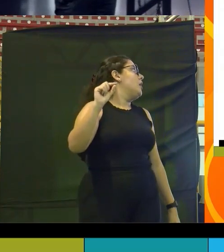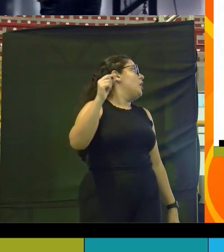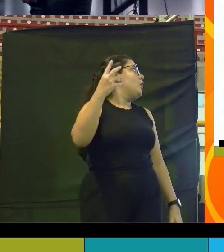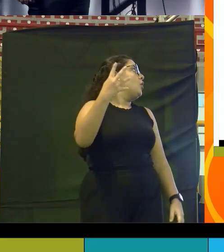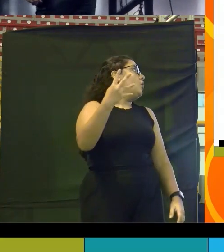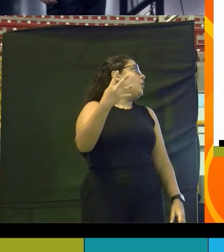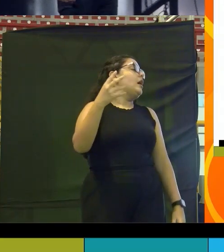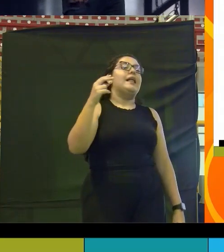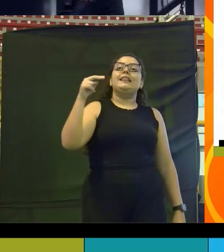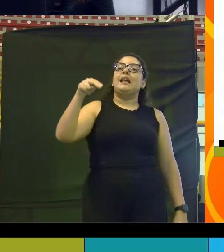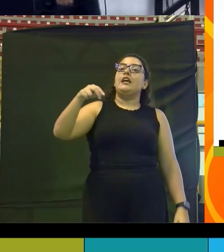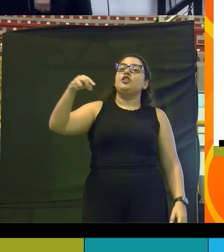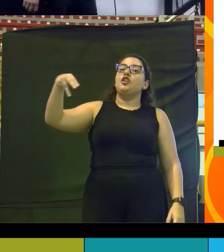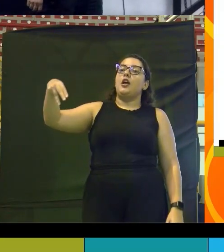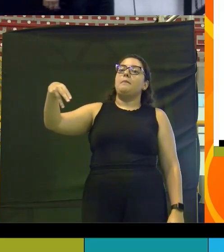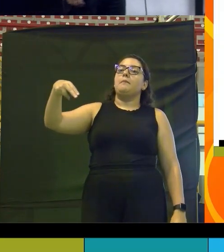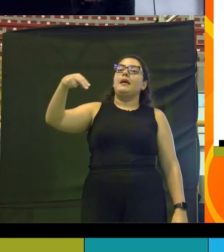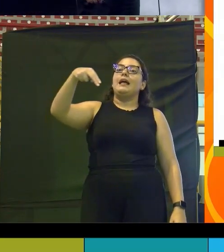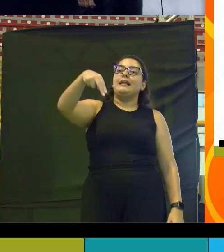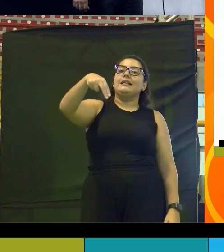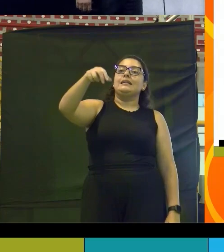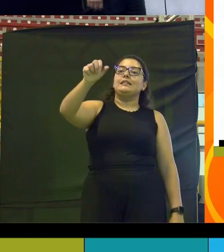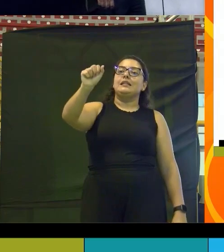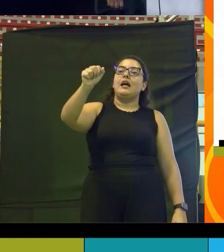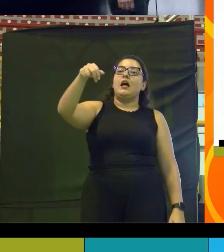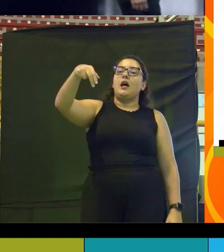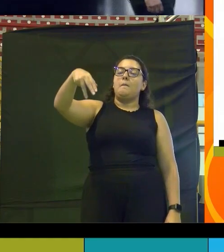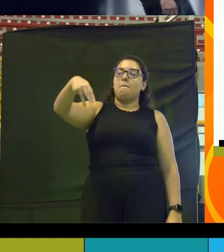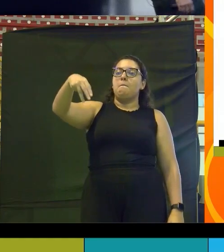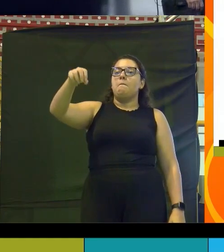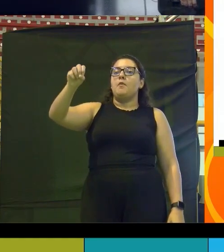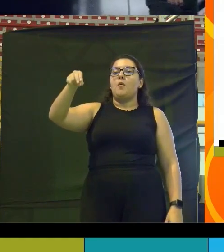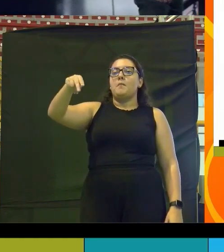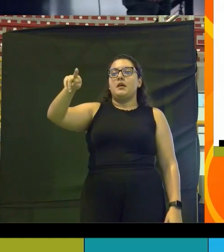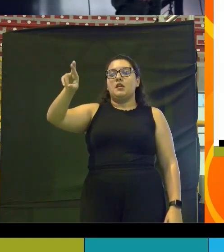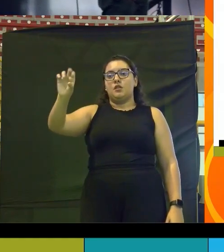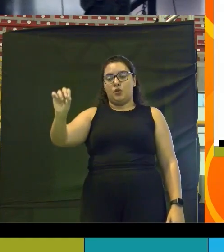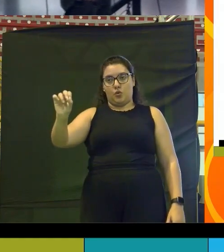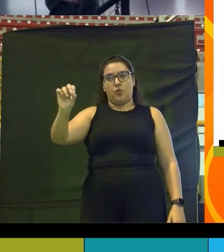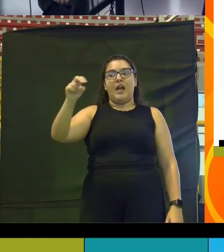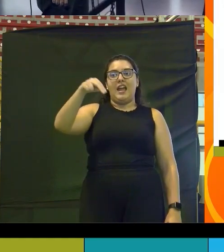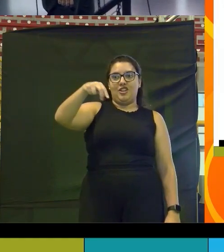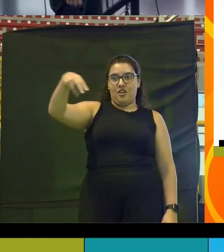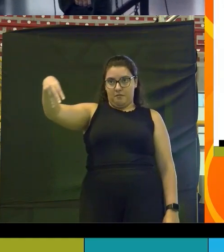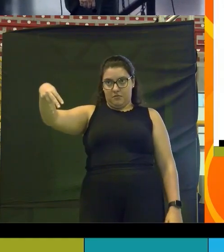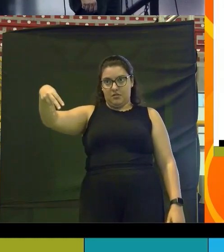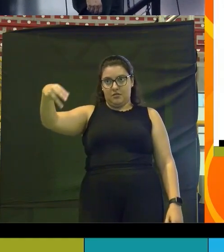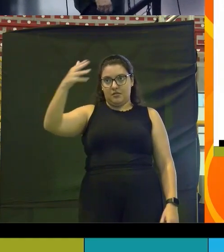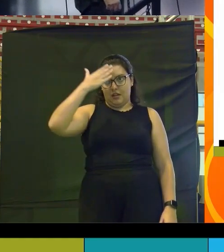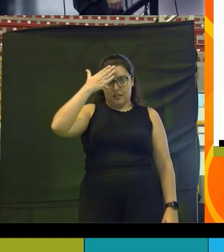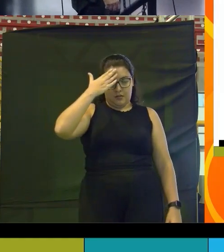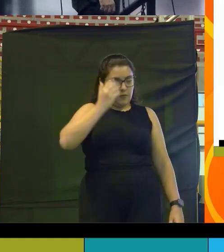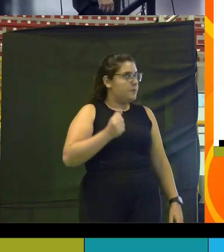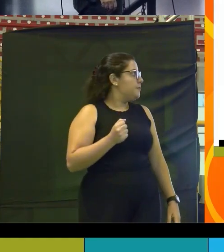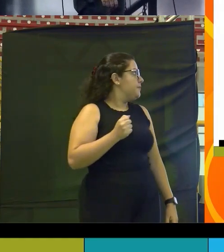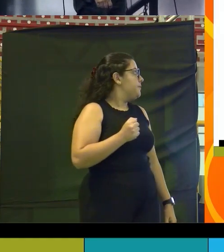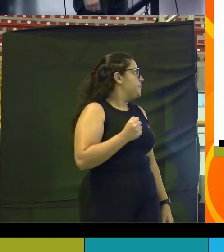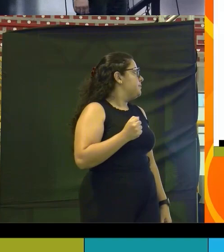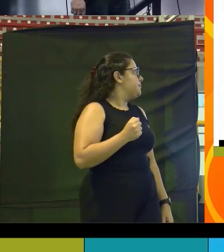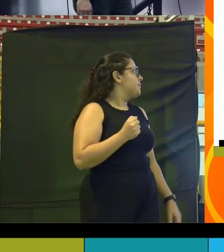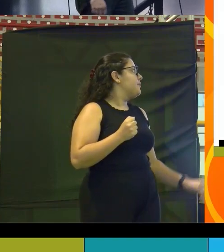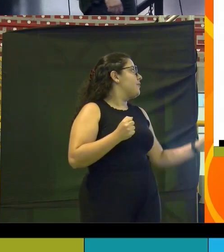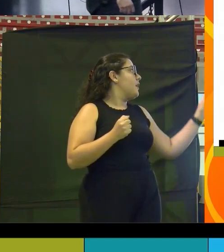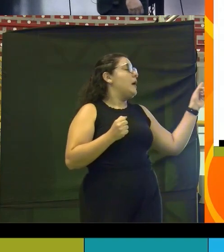400 nanômetros. Como é que você fez isso? Se eu multiplicar isso aqui por 10 a terceira, ou então